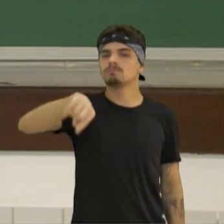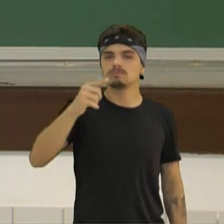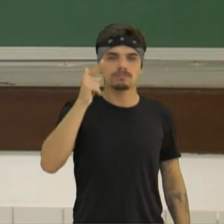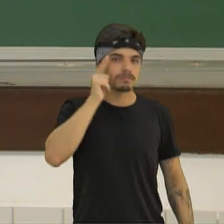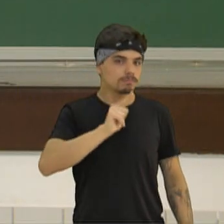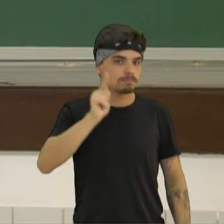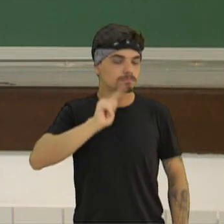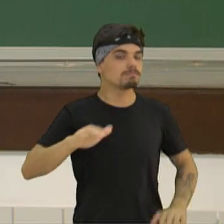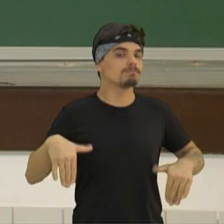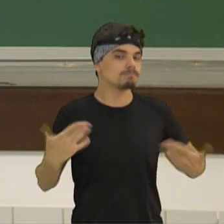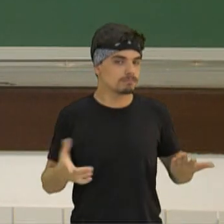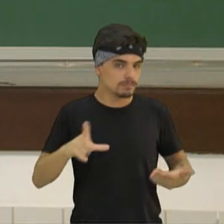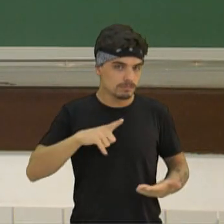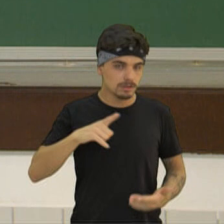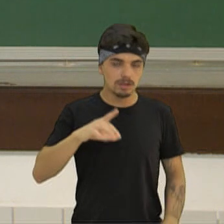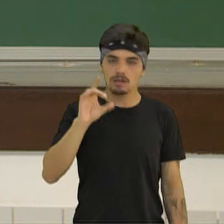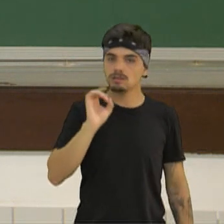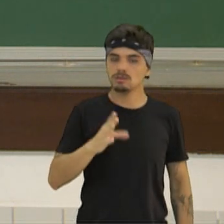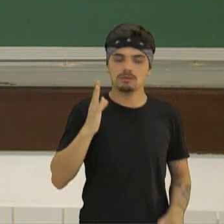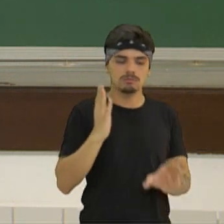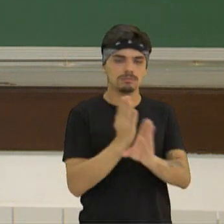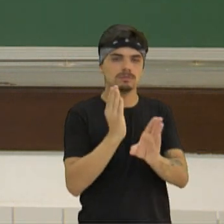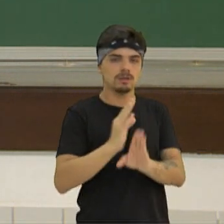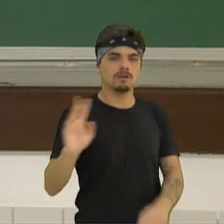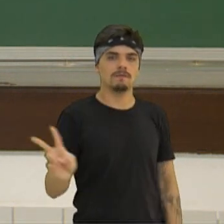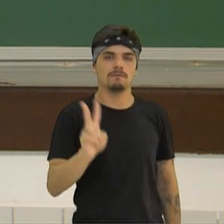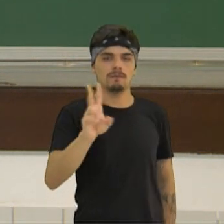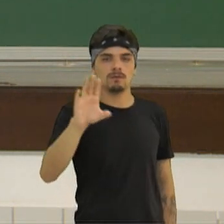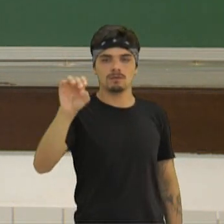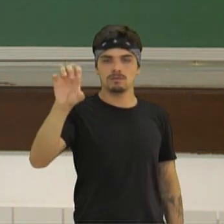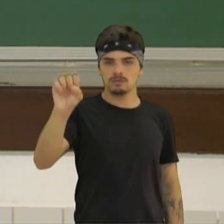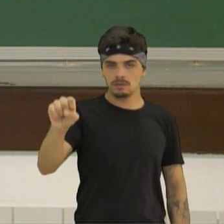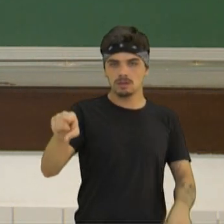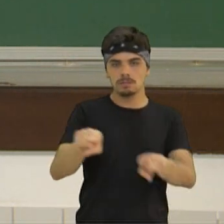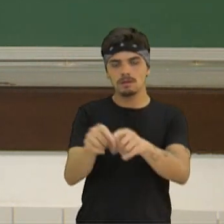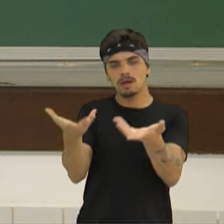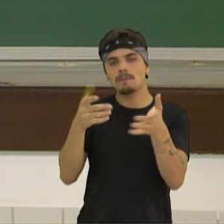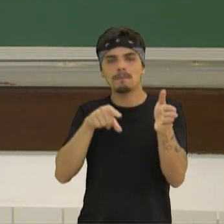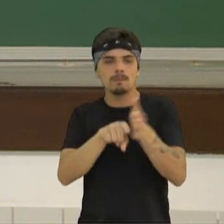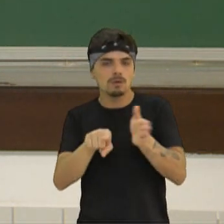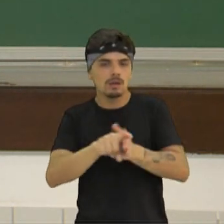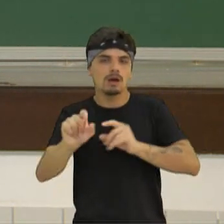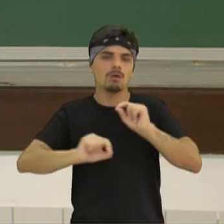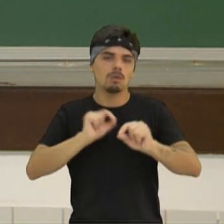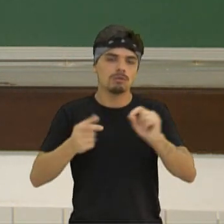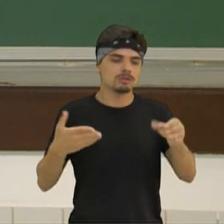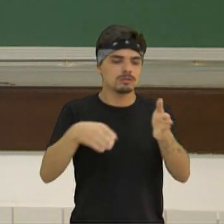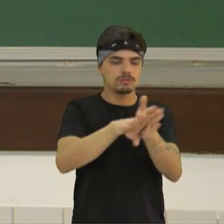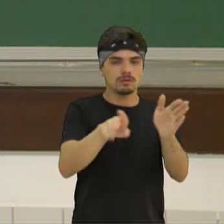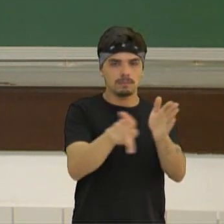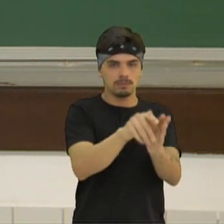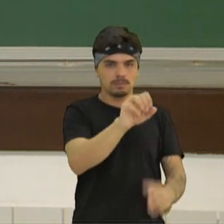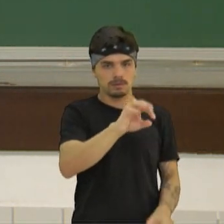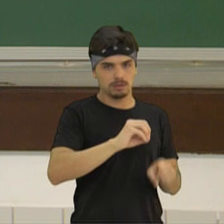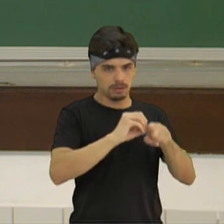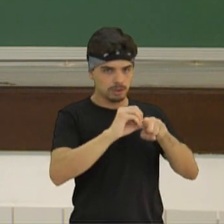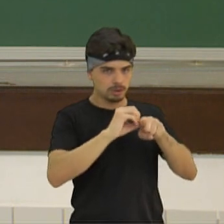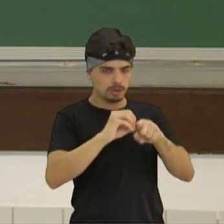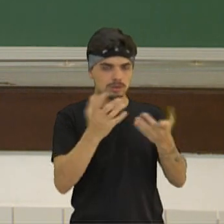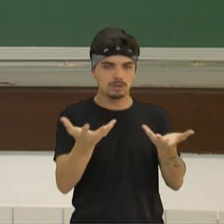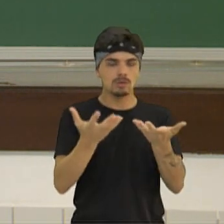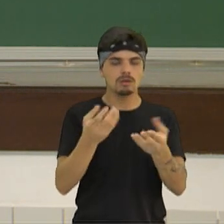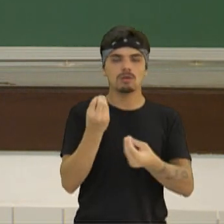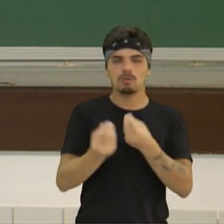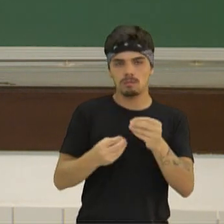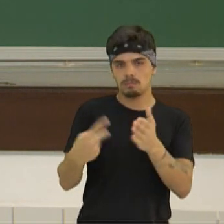Conseguiram? Será que ficaram ali só encontrar o valor do cosseno e querem me perguntar como que chega no valor da tangente? Então, porque